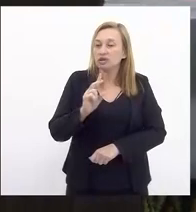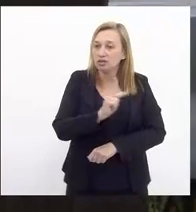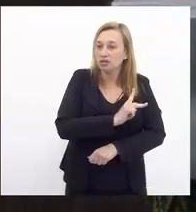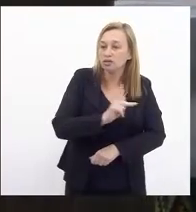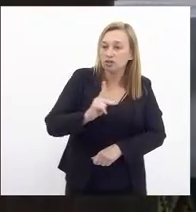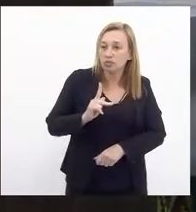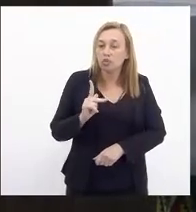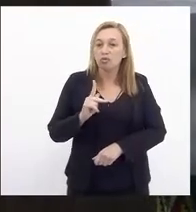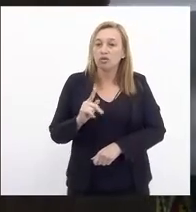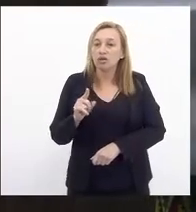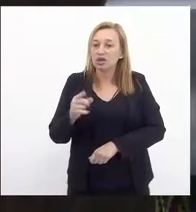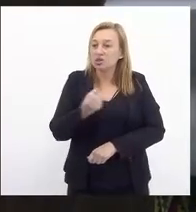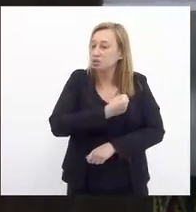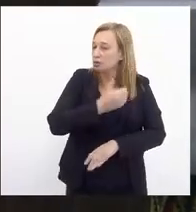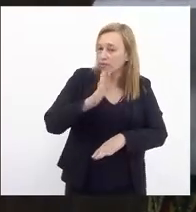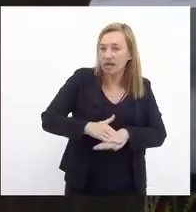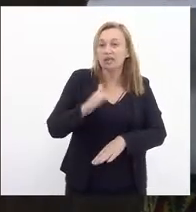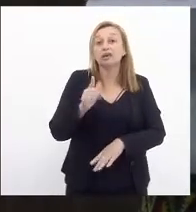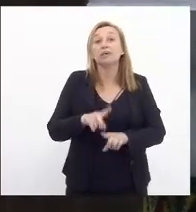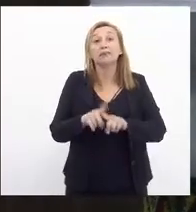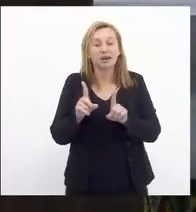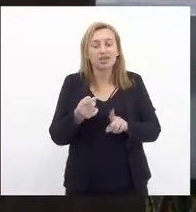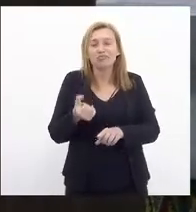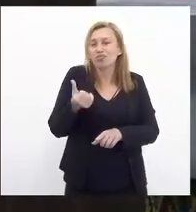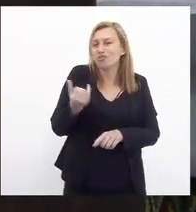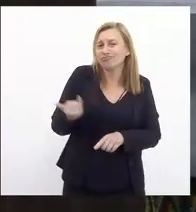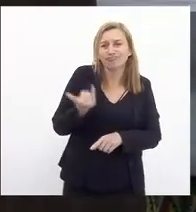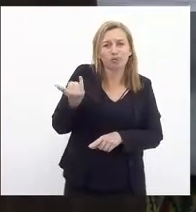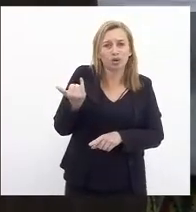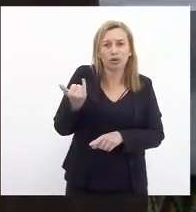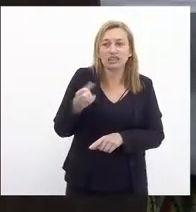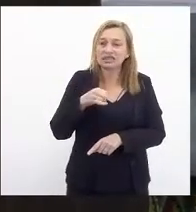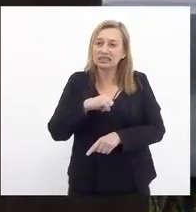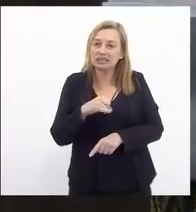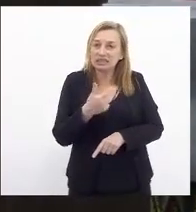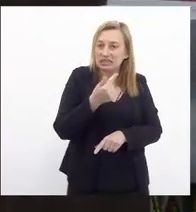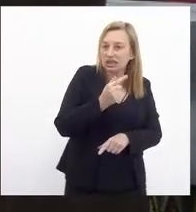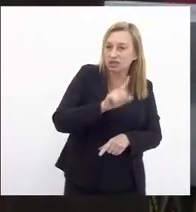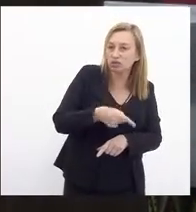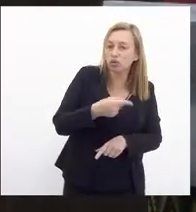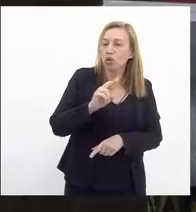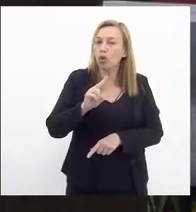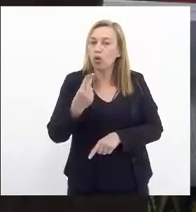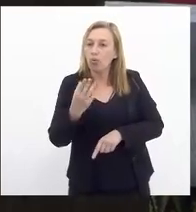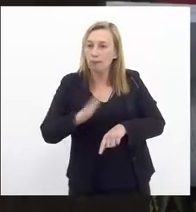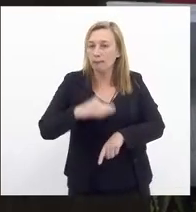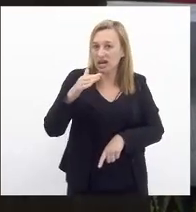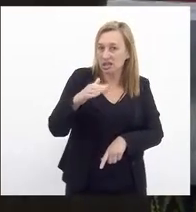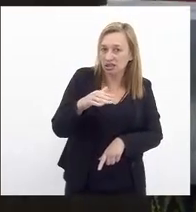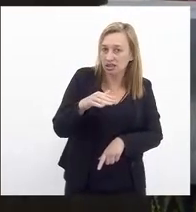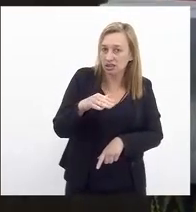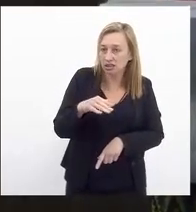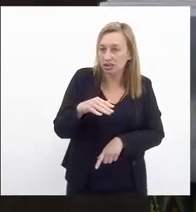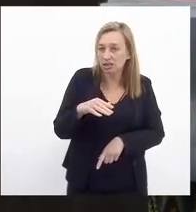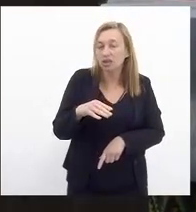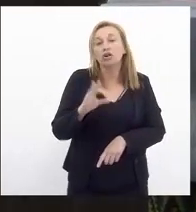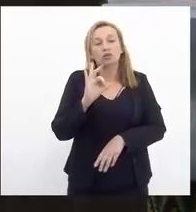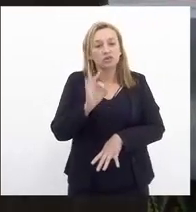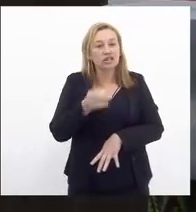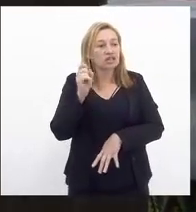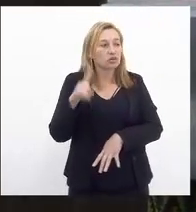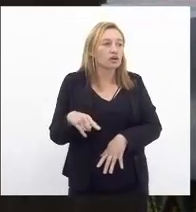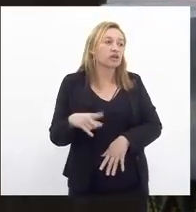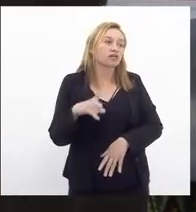Pública Esse número é muito maior mas pouco importa se seja 17 mil ou mais do que 7 mil o